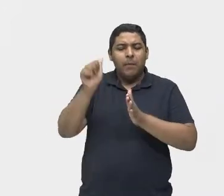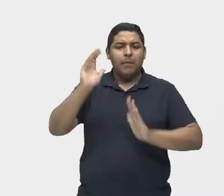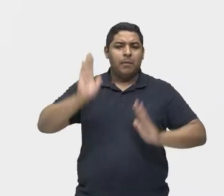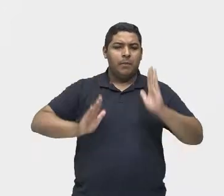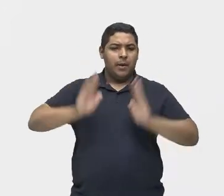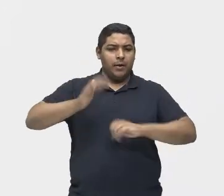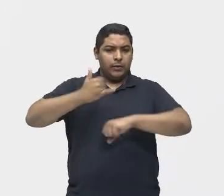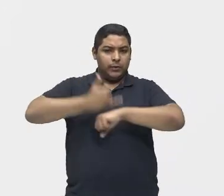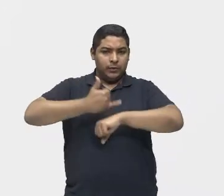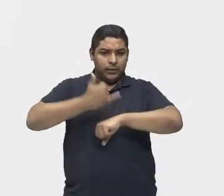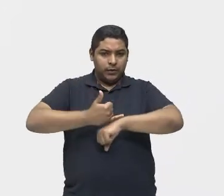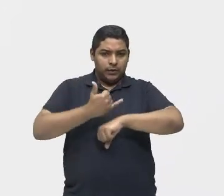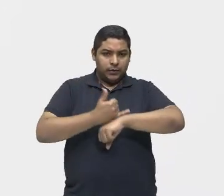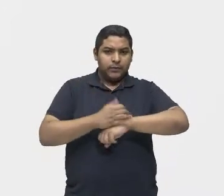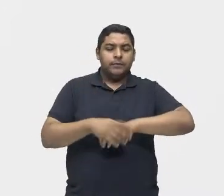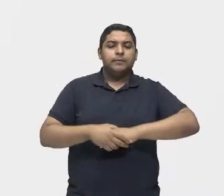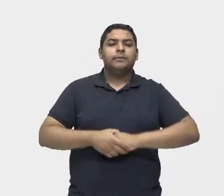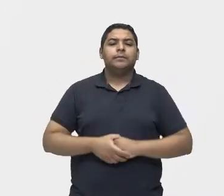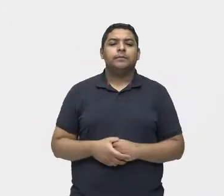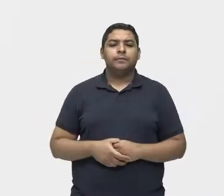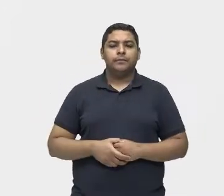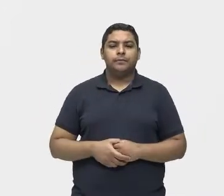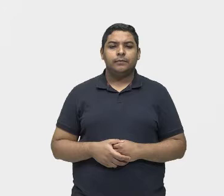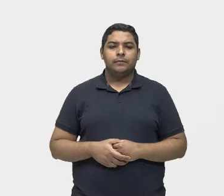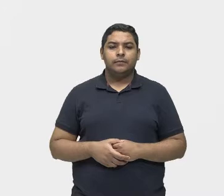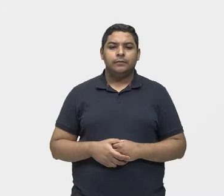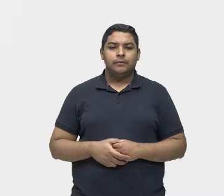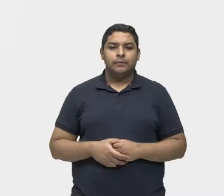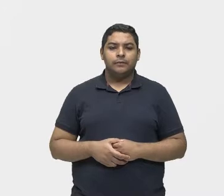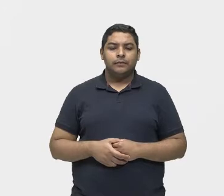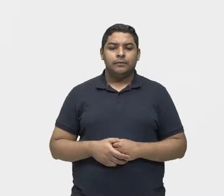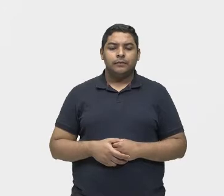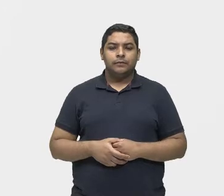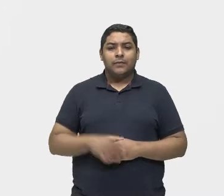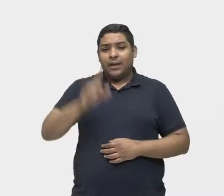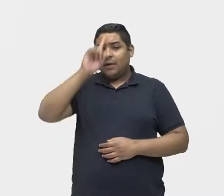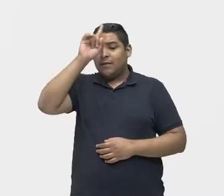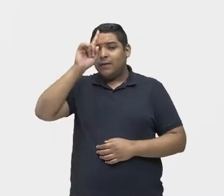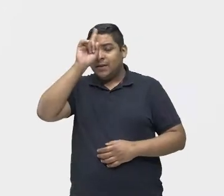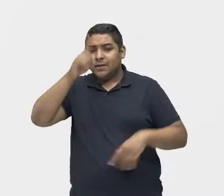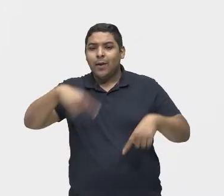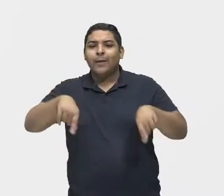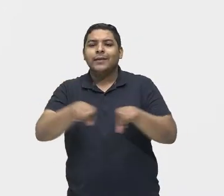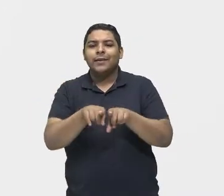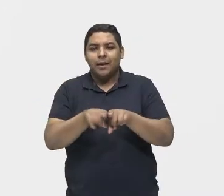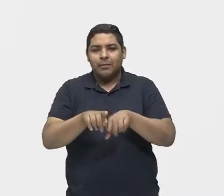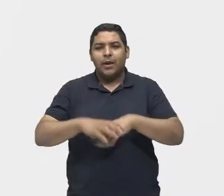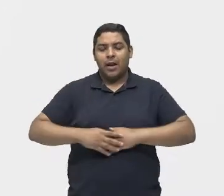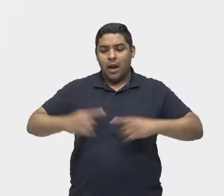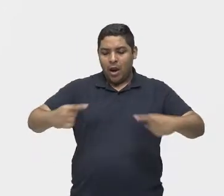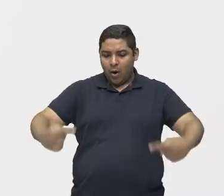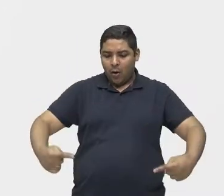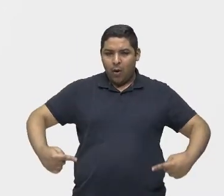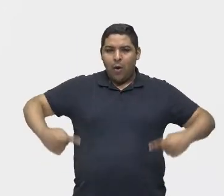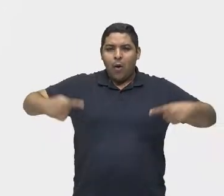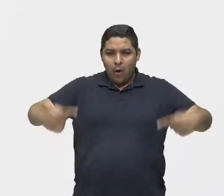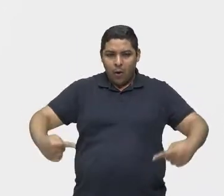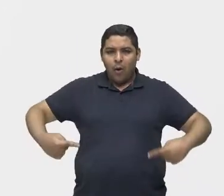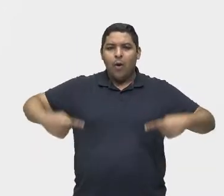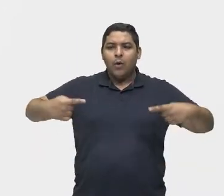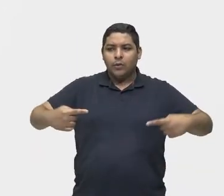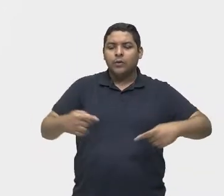dos metais, ok? E aí, outra invenção desse período. Invenção da roda e do arado